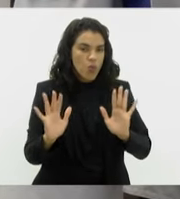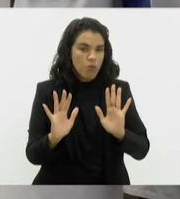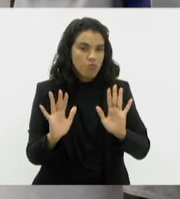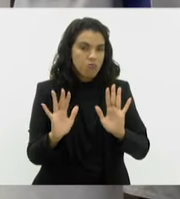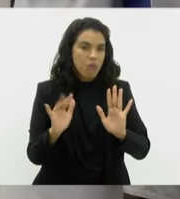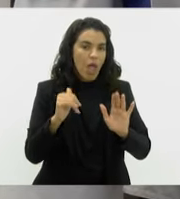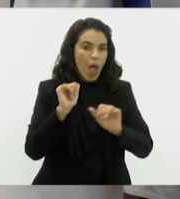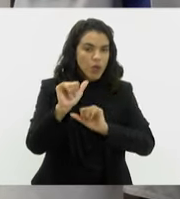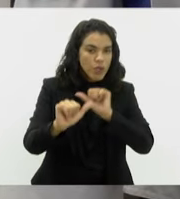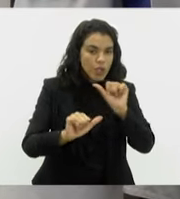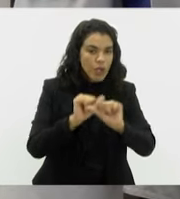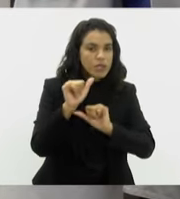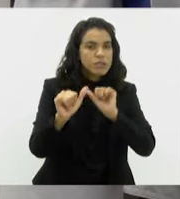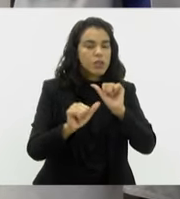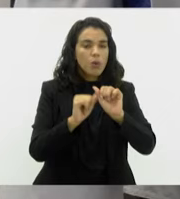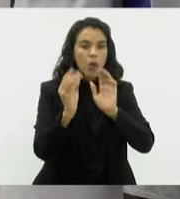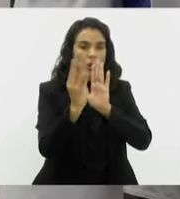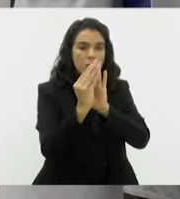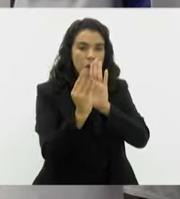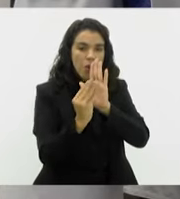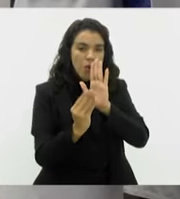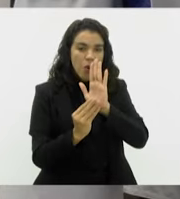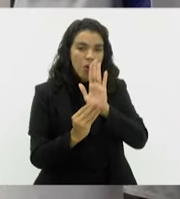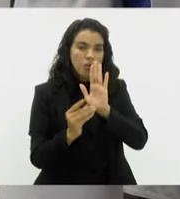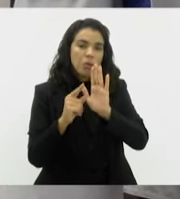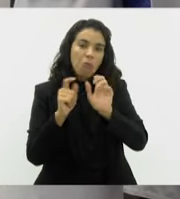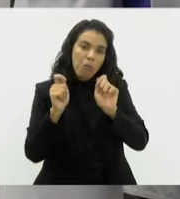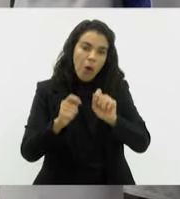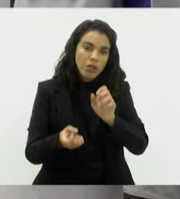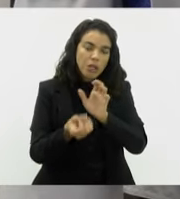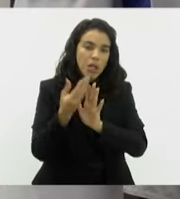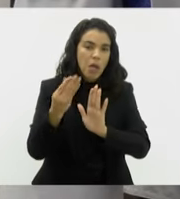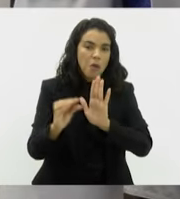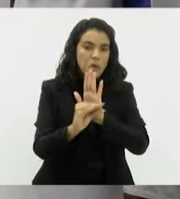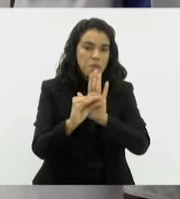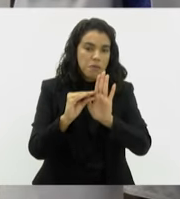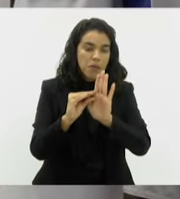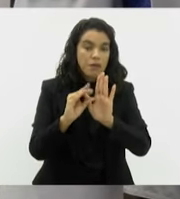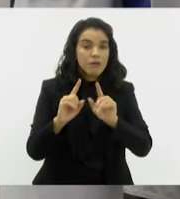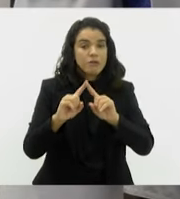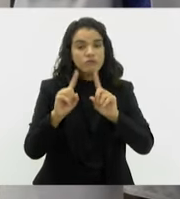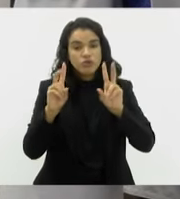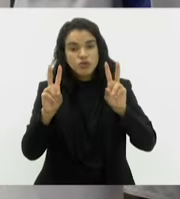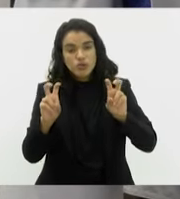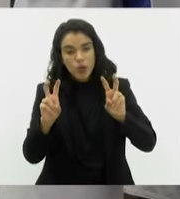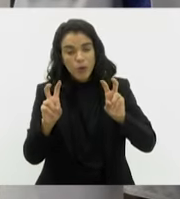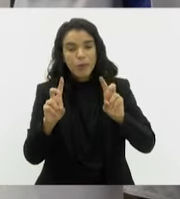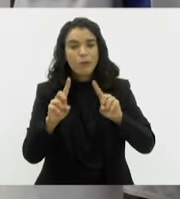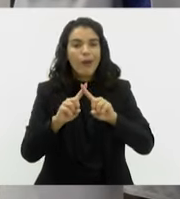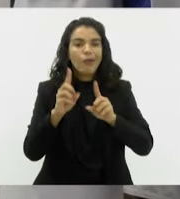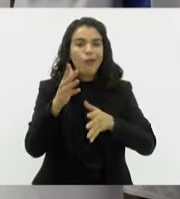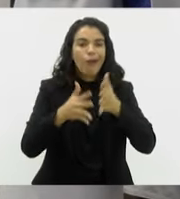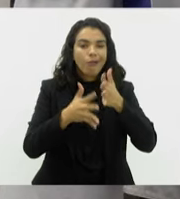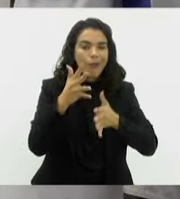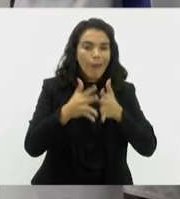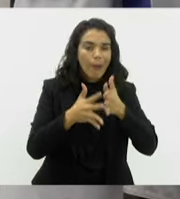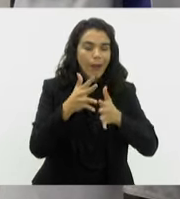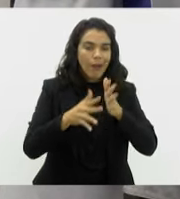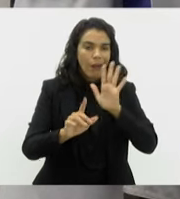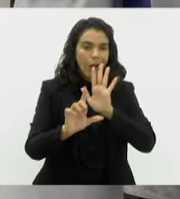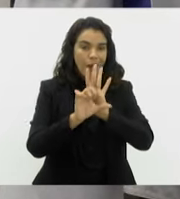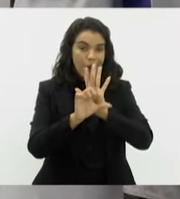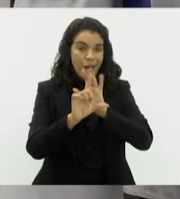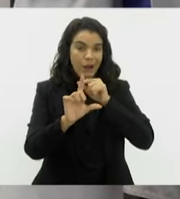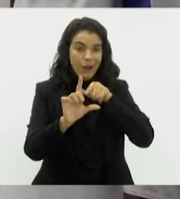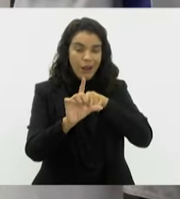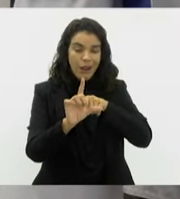a alteração é de conteúdo que pode ser objeto de uma emenda. Sim, mas a questão da recondução, mas não afeta a legalidade. A